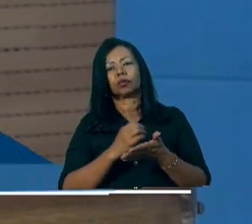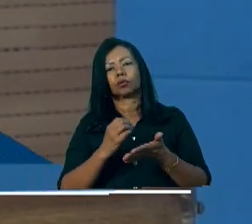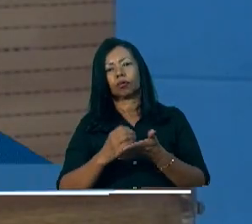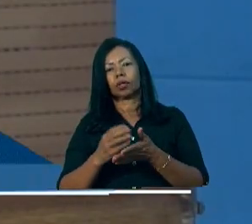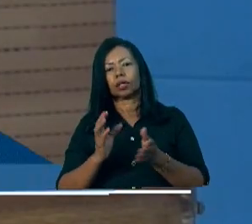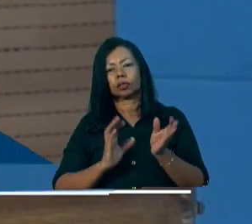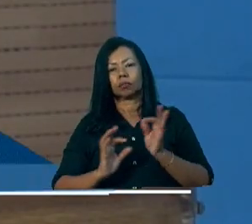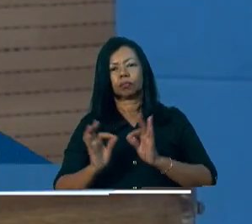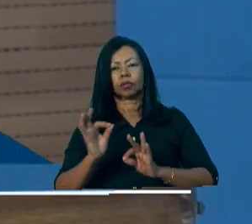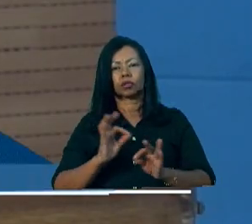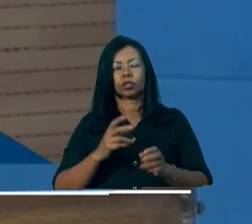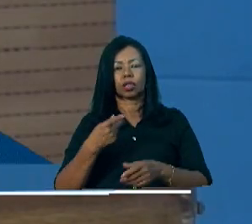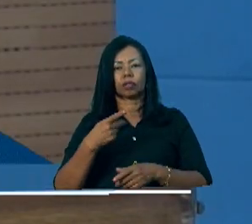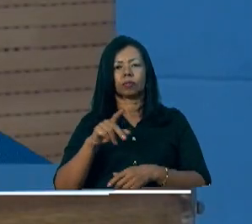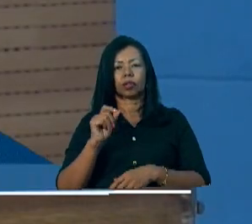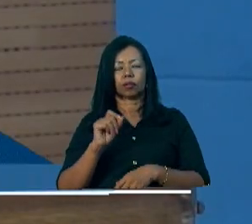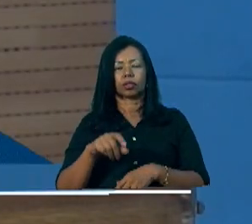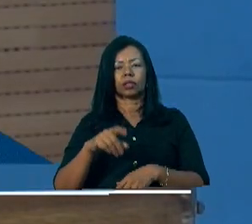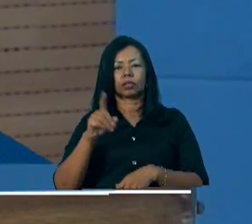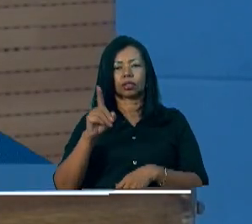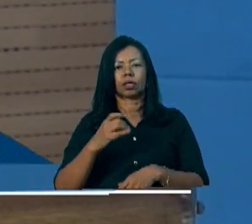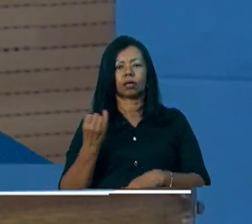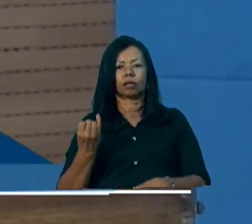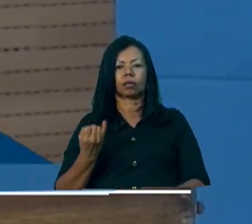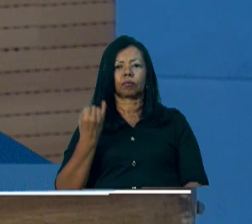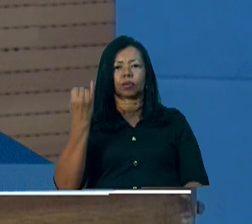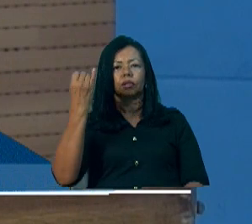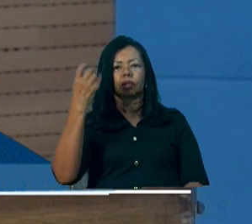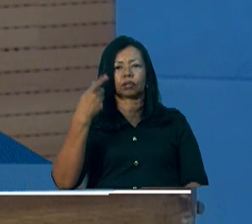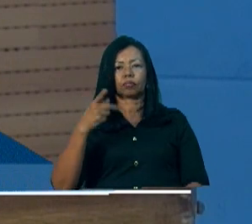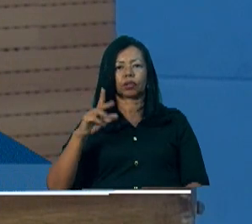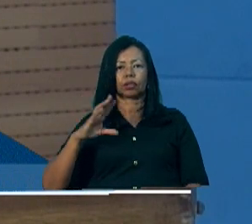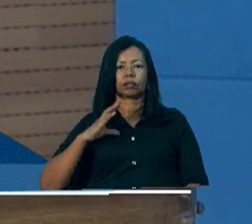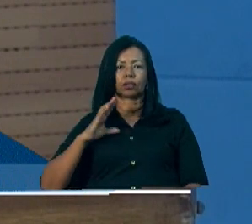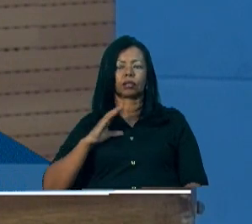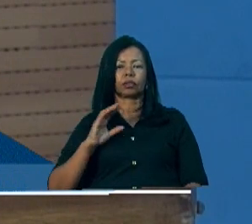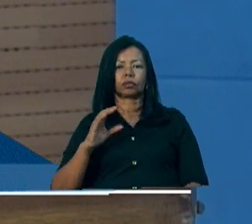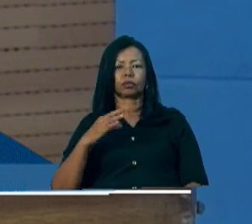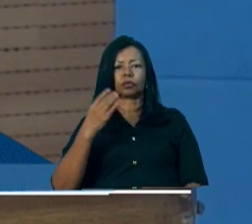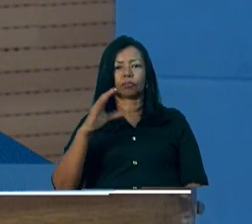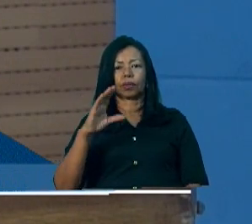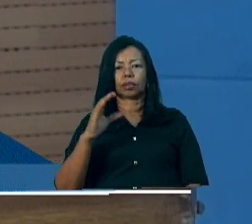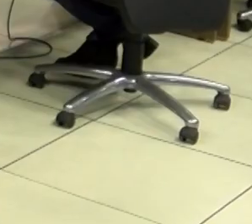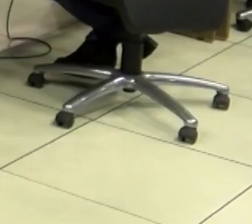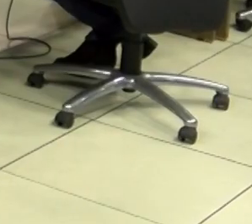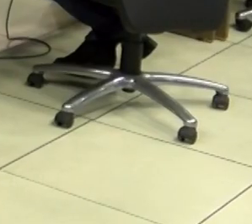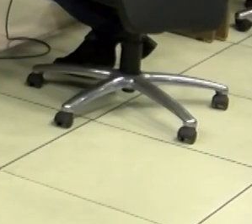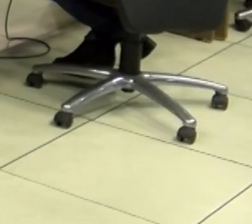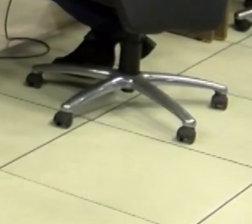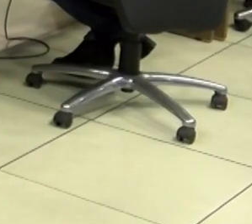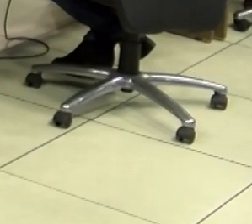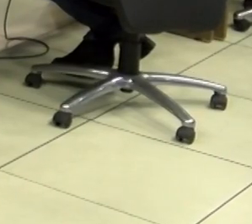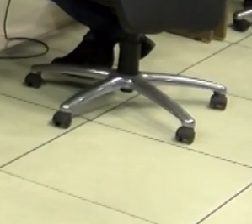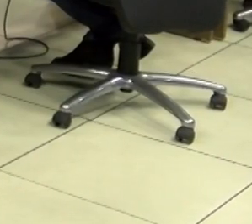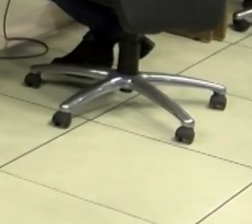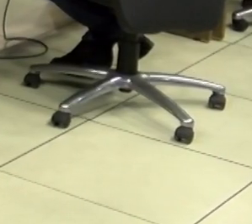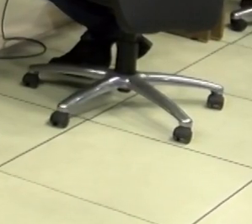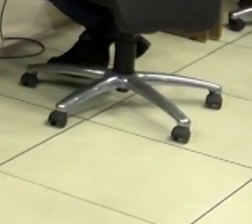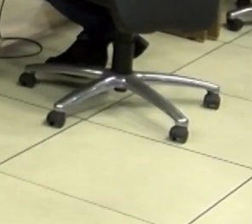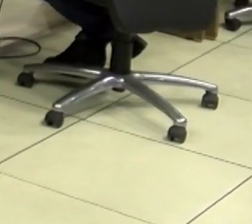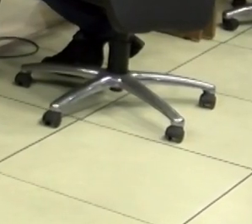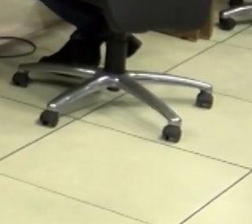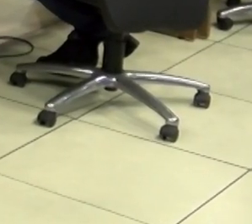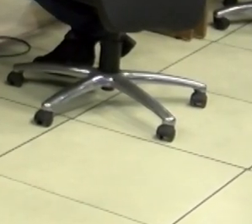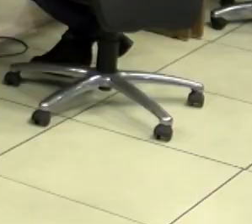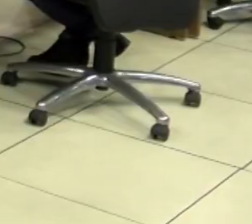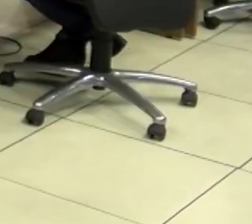denomina o ambulatório médico de especialidades do bairro da Vila Nova Wilson Pio dos reis foi aprovado e